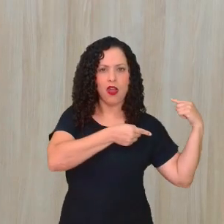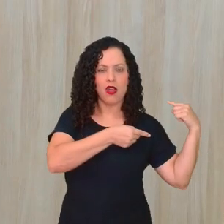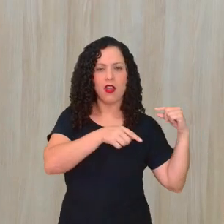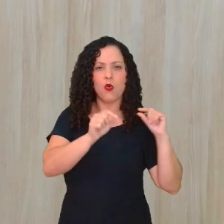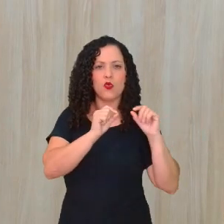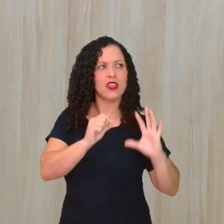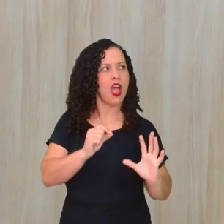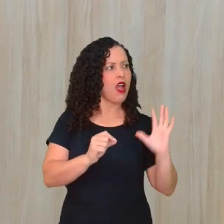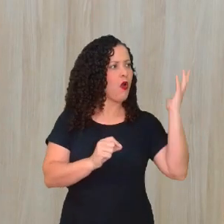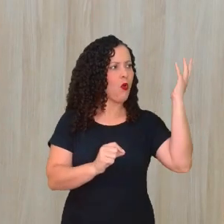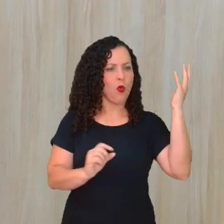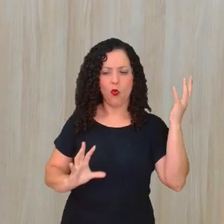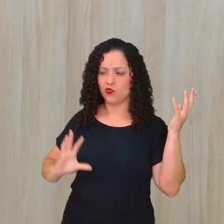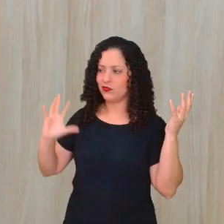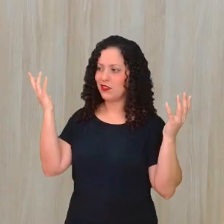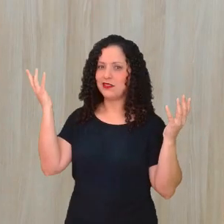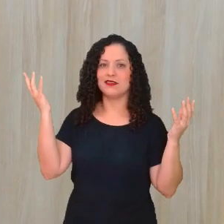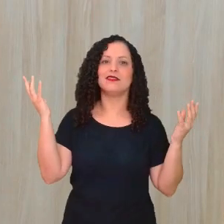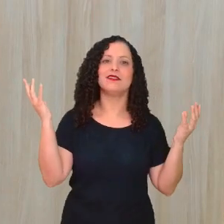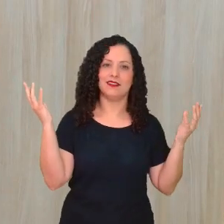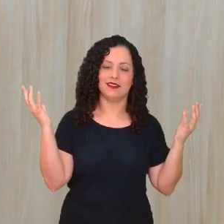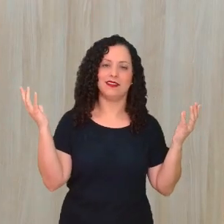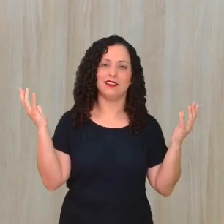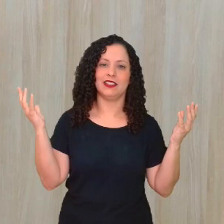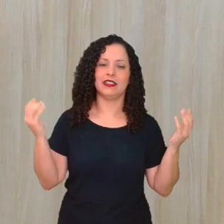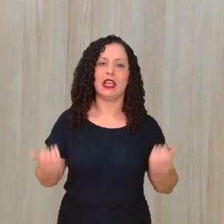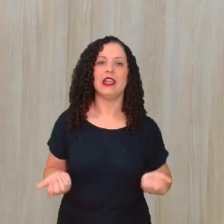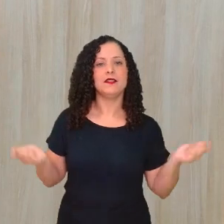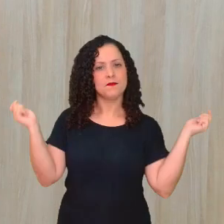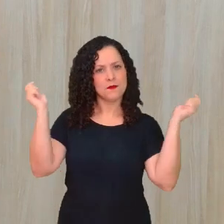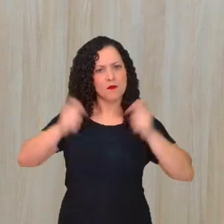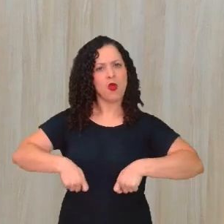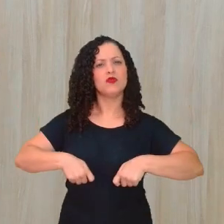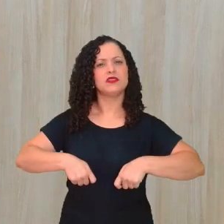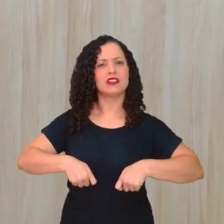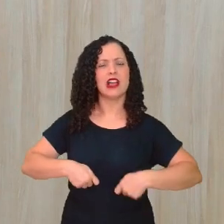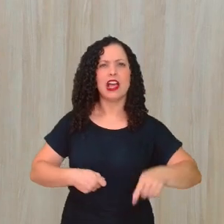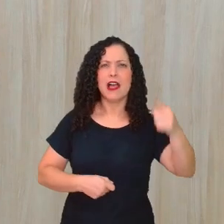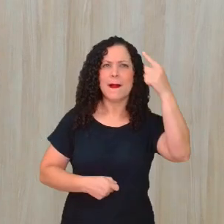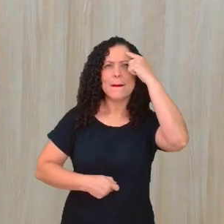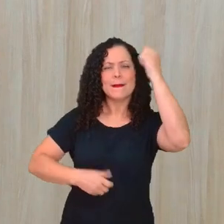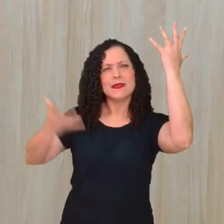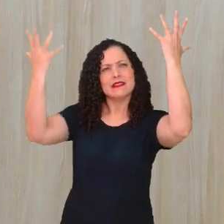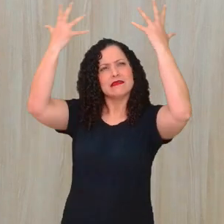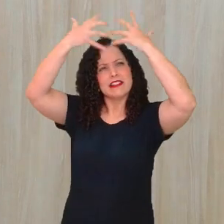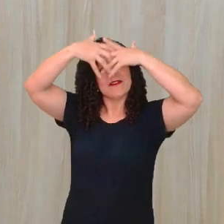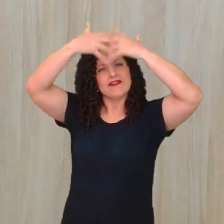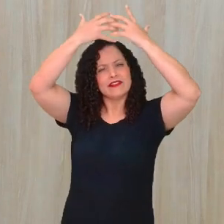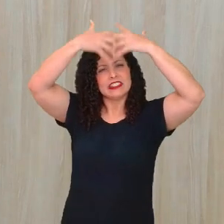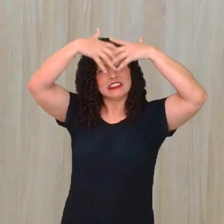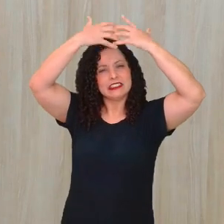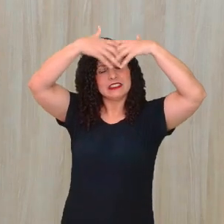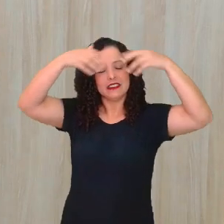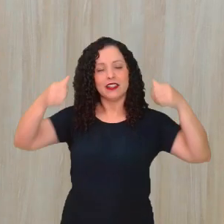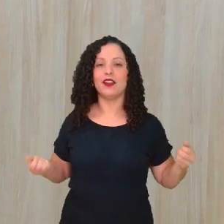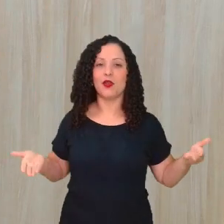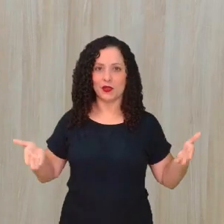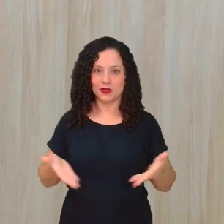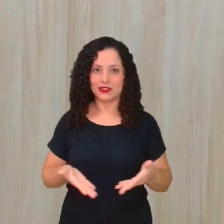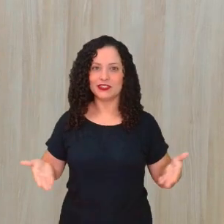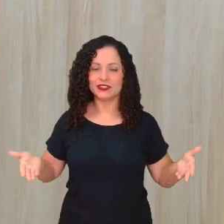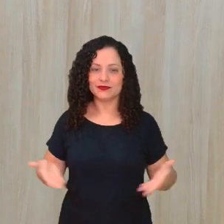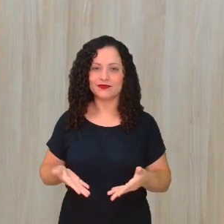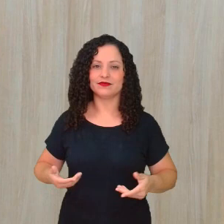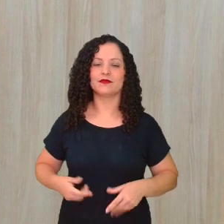os acontecimentos, né, para que a gente possa também refletir nos dias de hoje, certo?